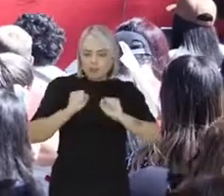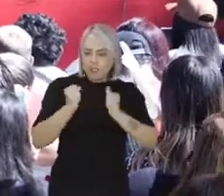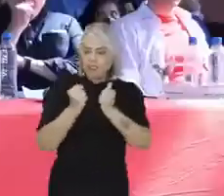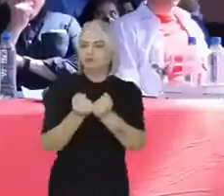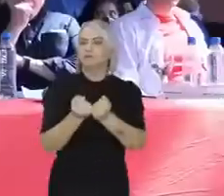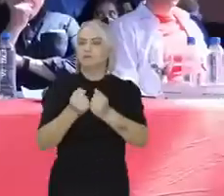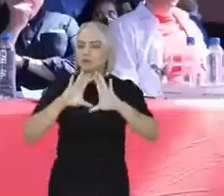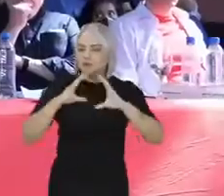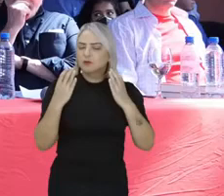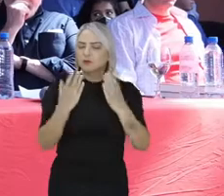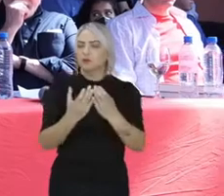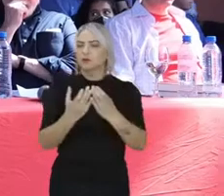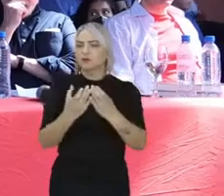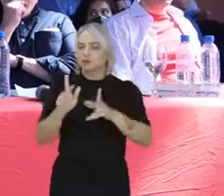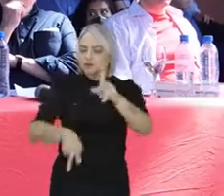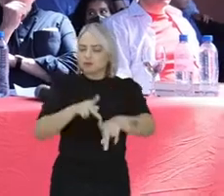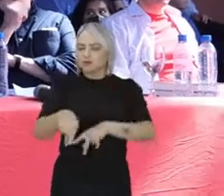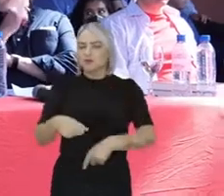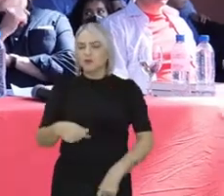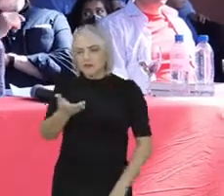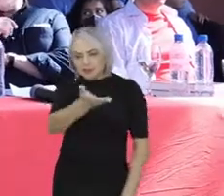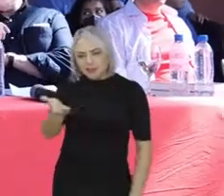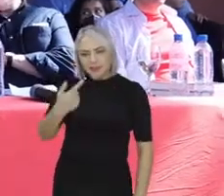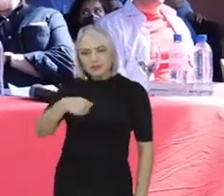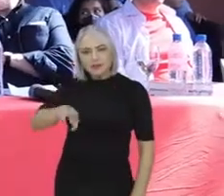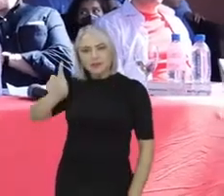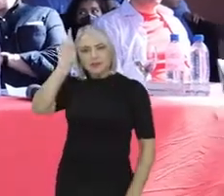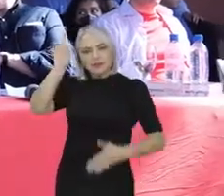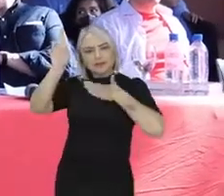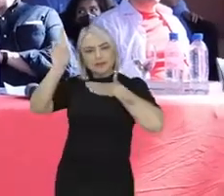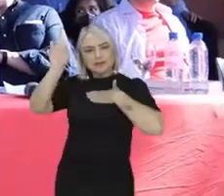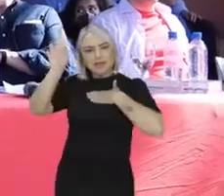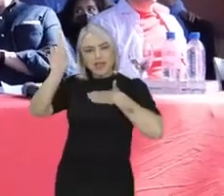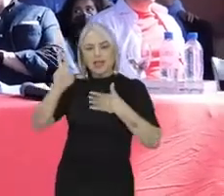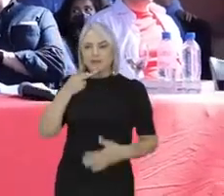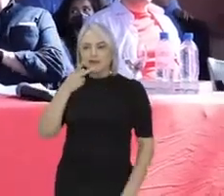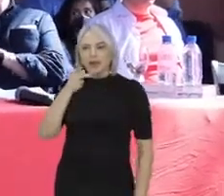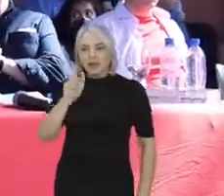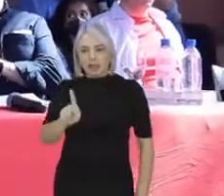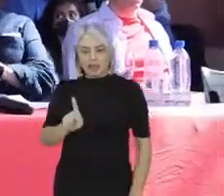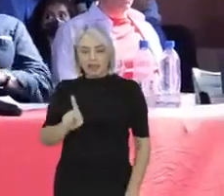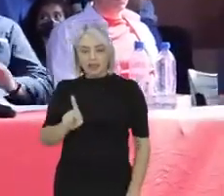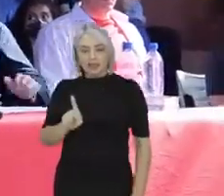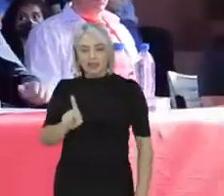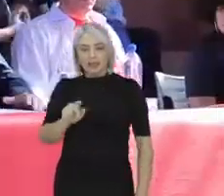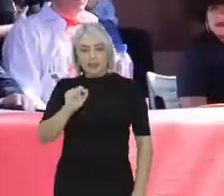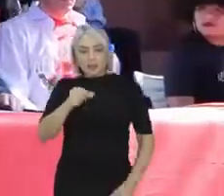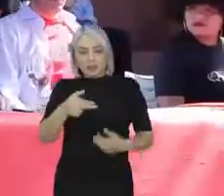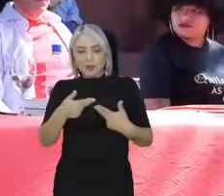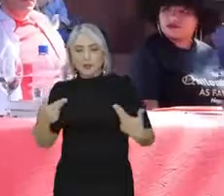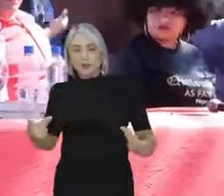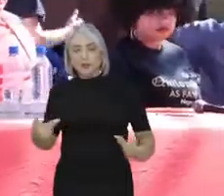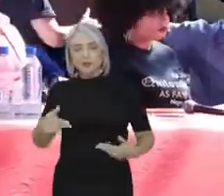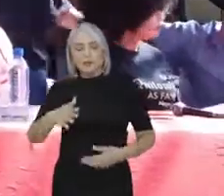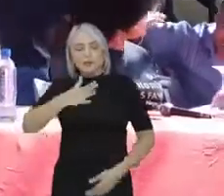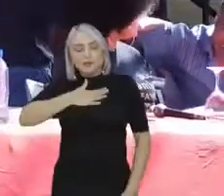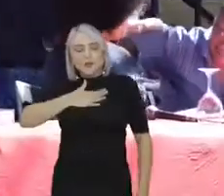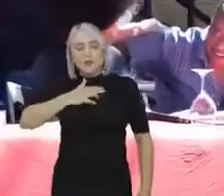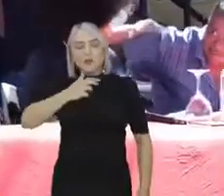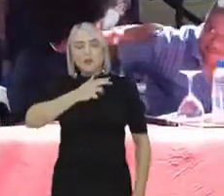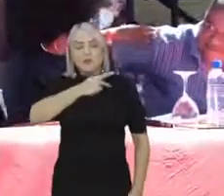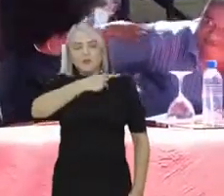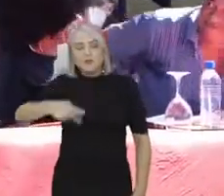vão me representar. E dizer mais uma coisa, eu não posso deixar, que tem meu presidente, fundador